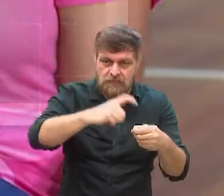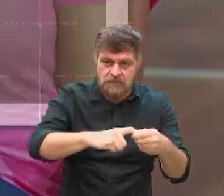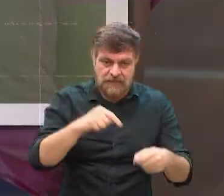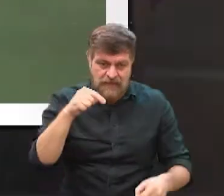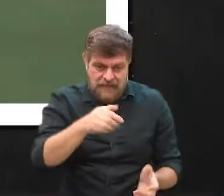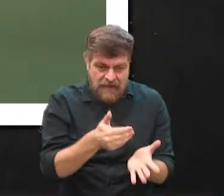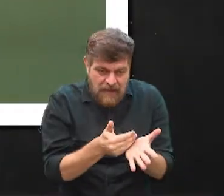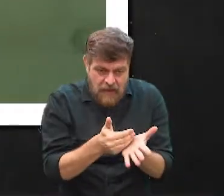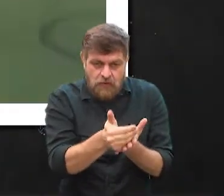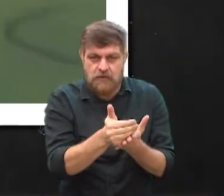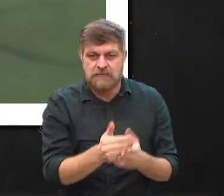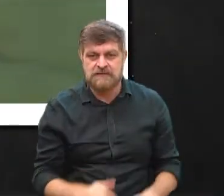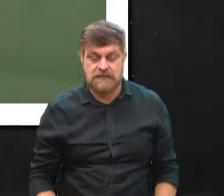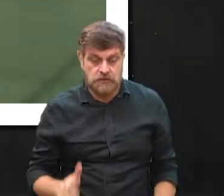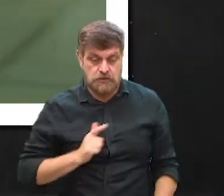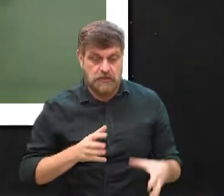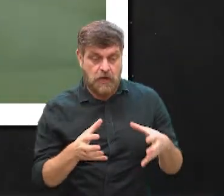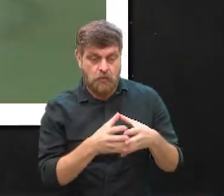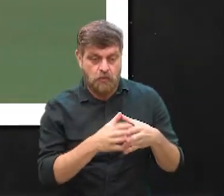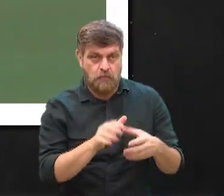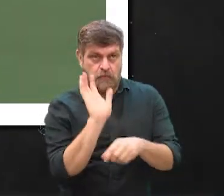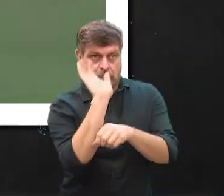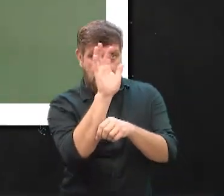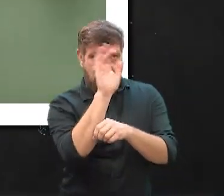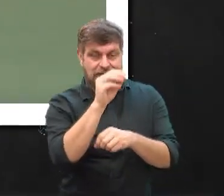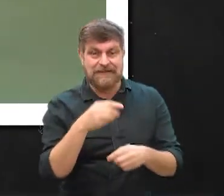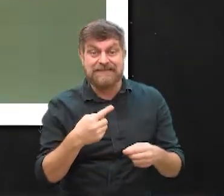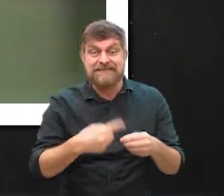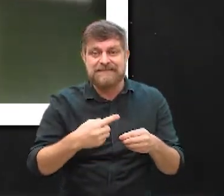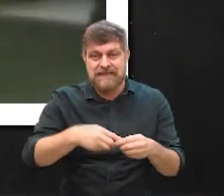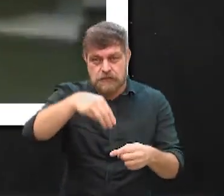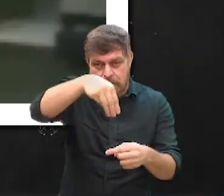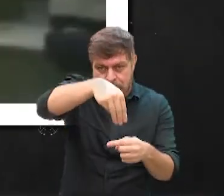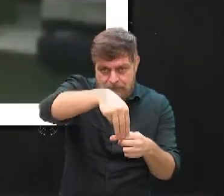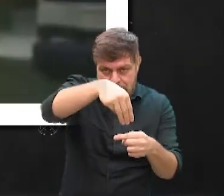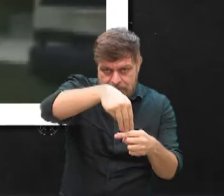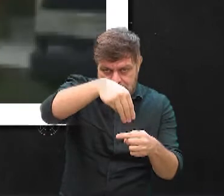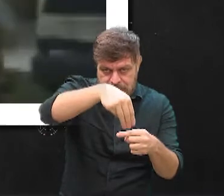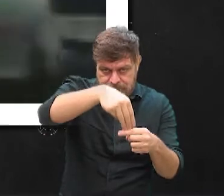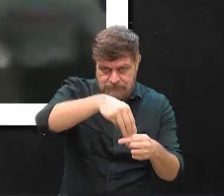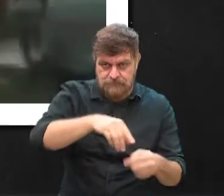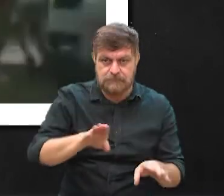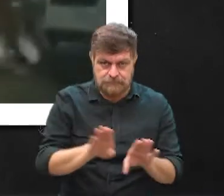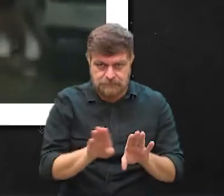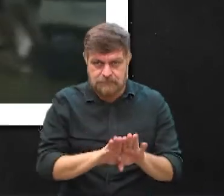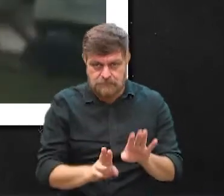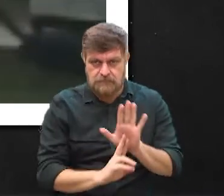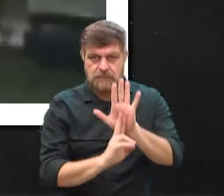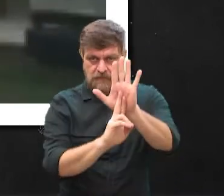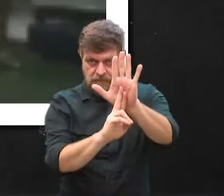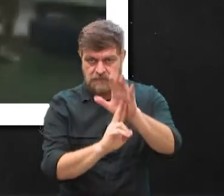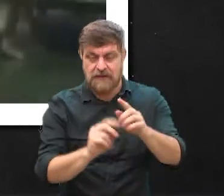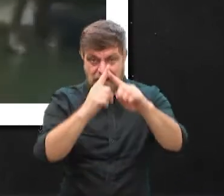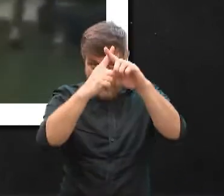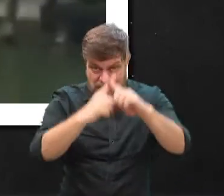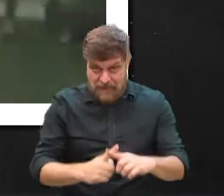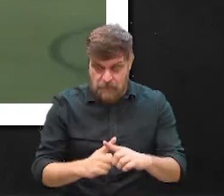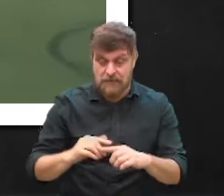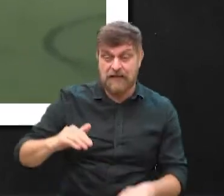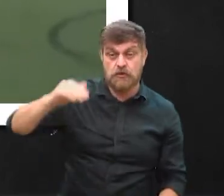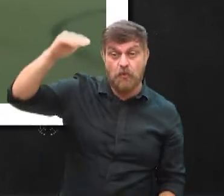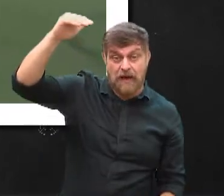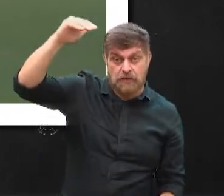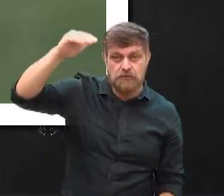lá eu comecei a jogar também no time de lá, de Maringá. Também disputei campeonatos paulistas, fui para brasileiros